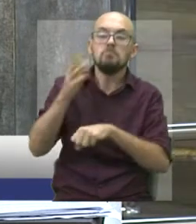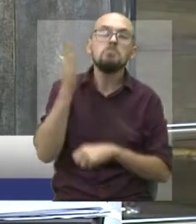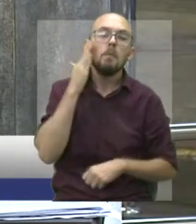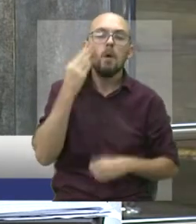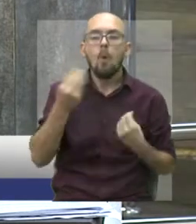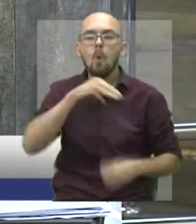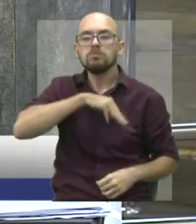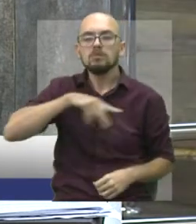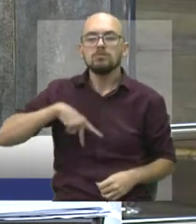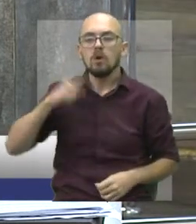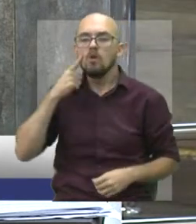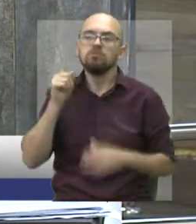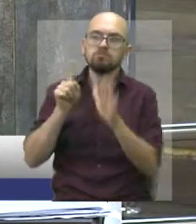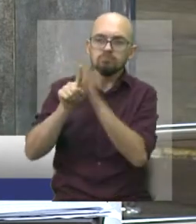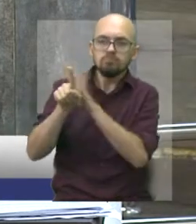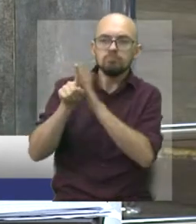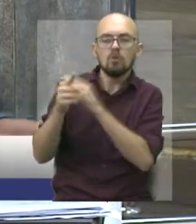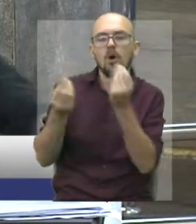está.